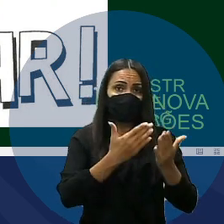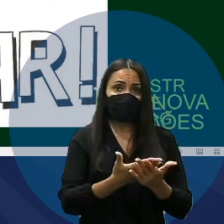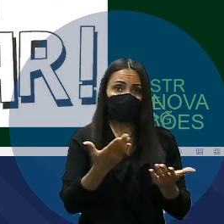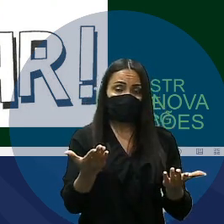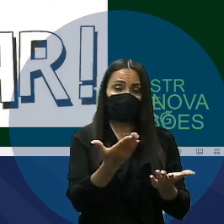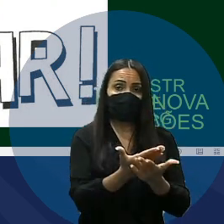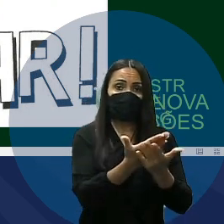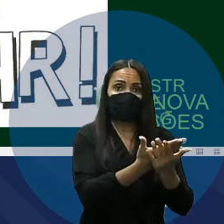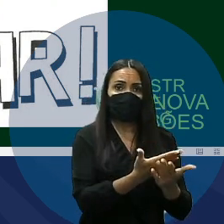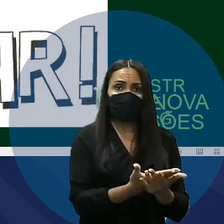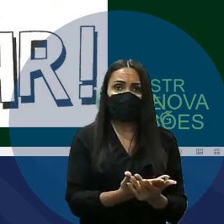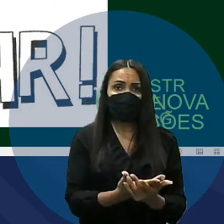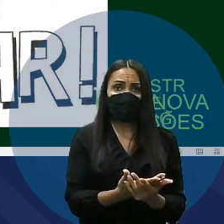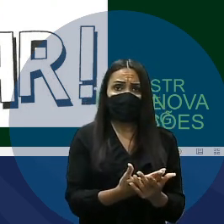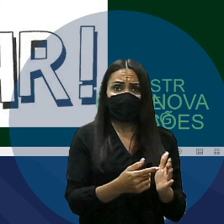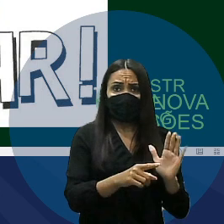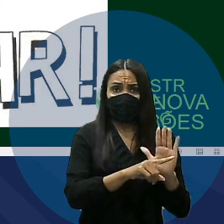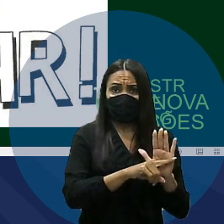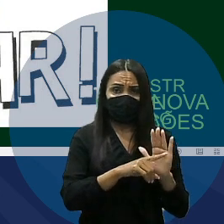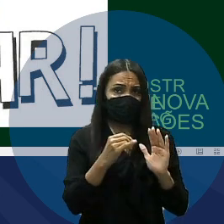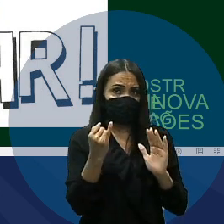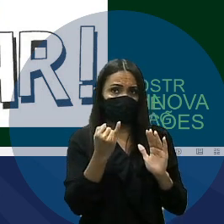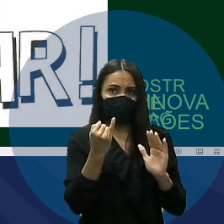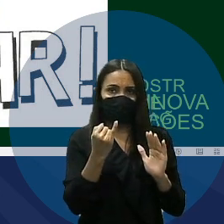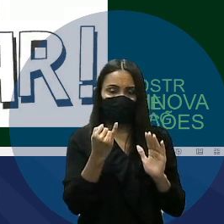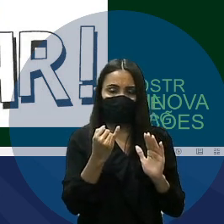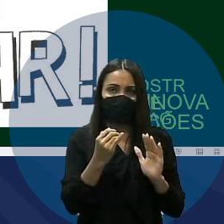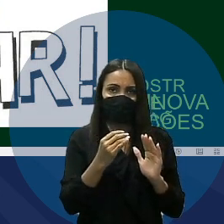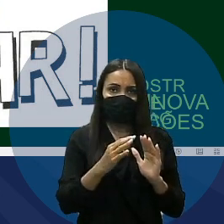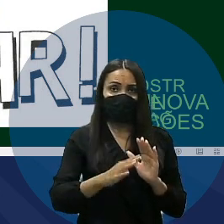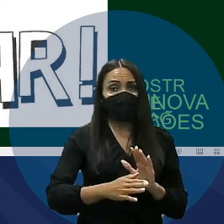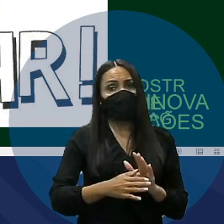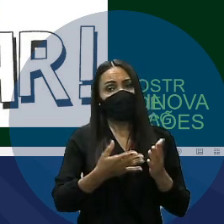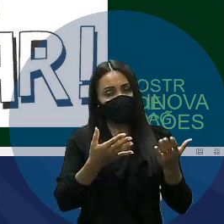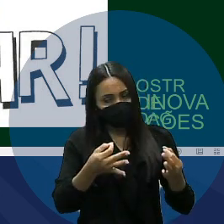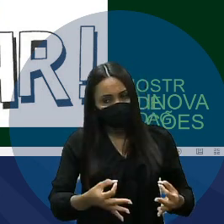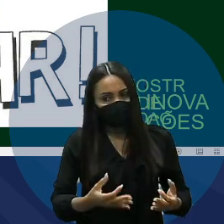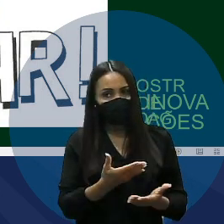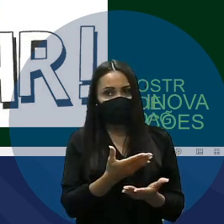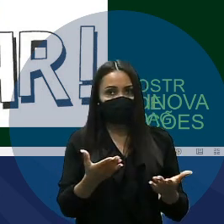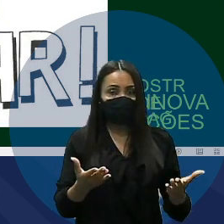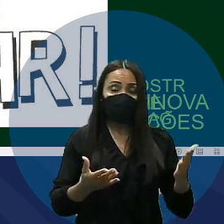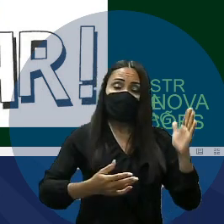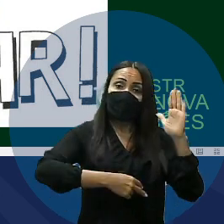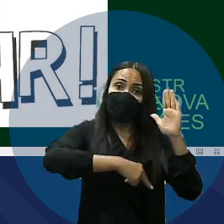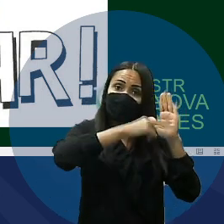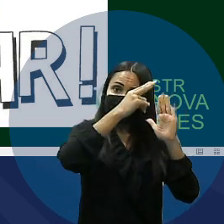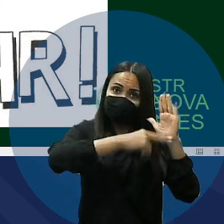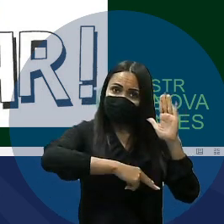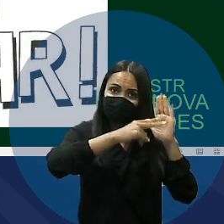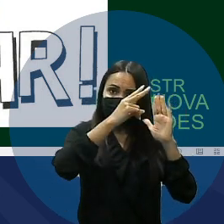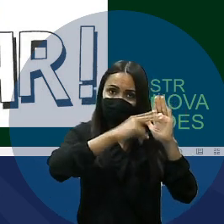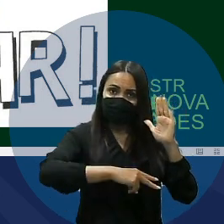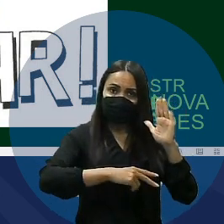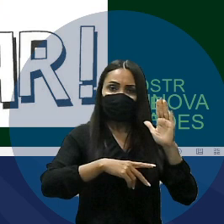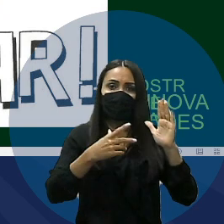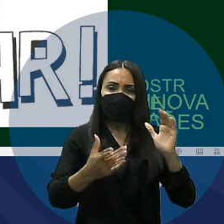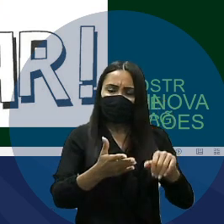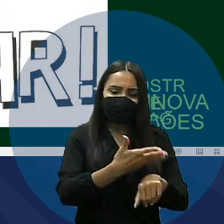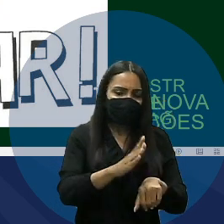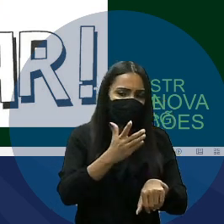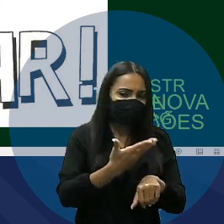menos importante do que qualquer outra atividade. É justamente por isso, porque o ler, quando se é exercitado,